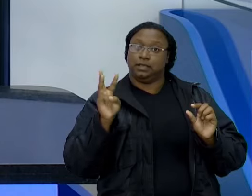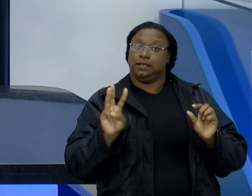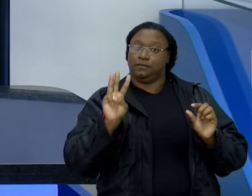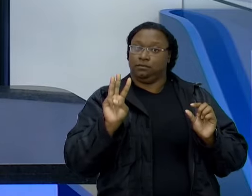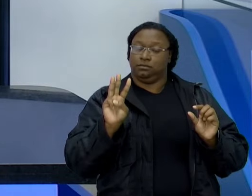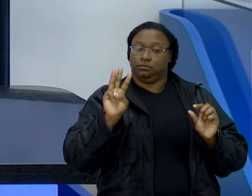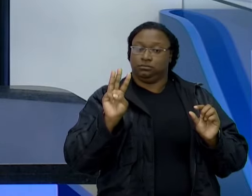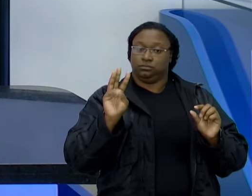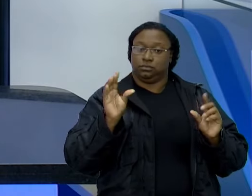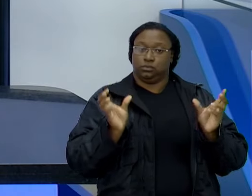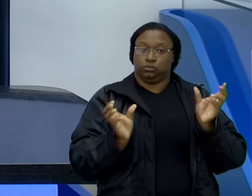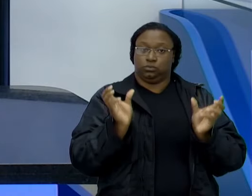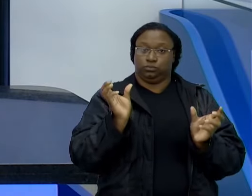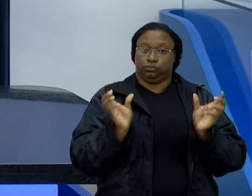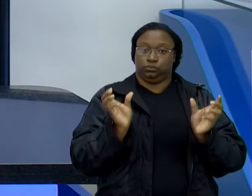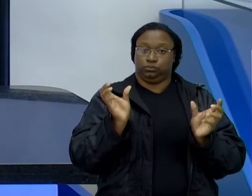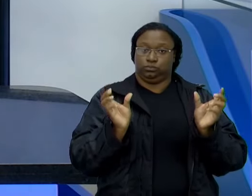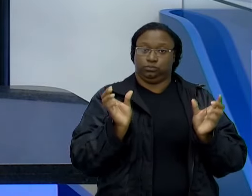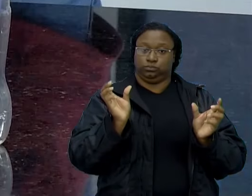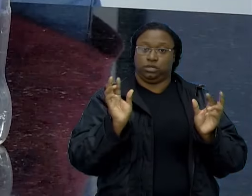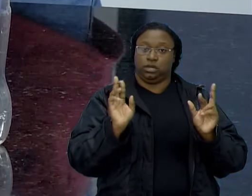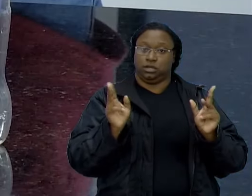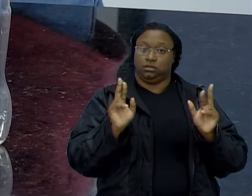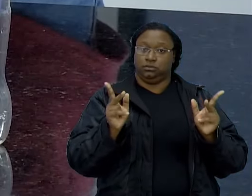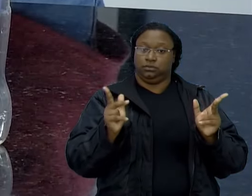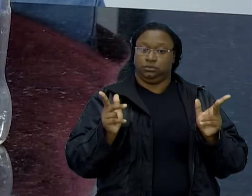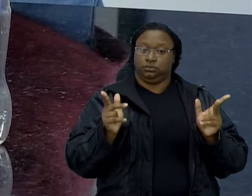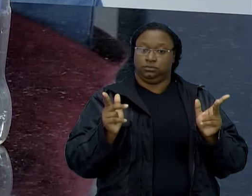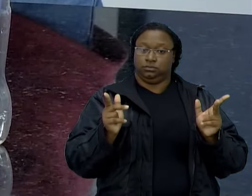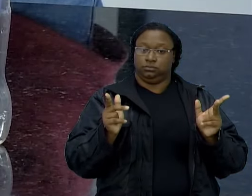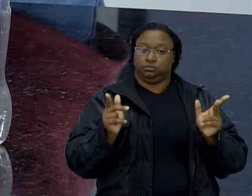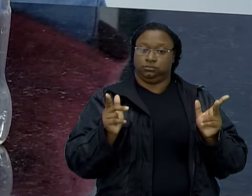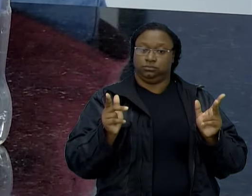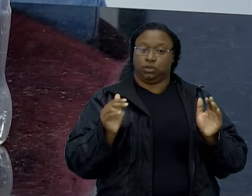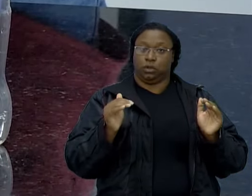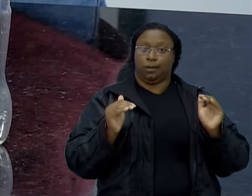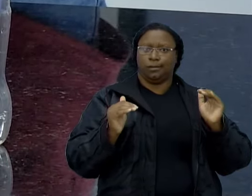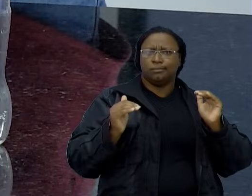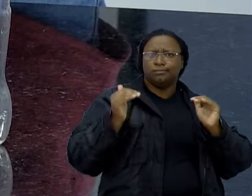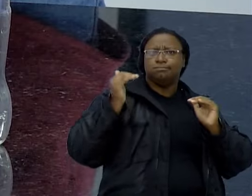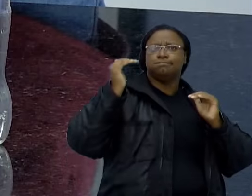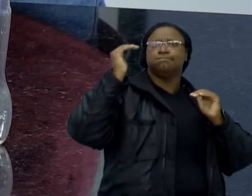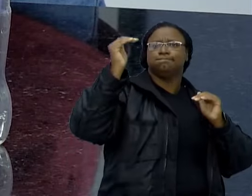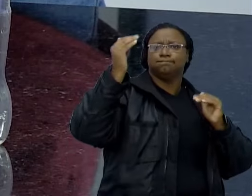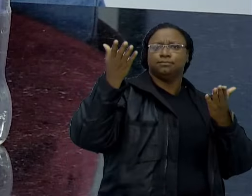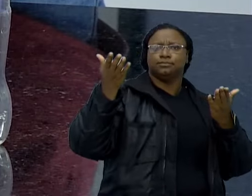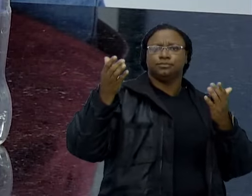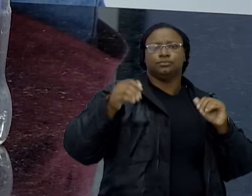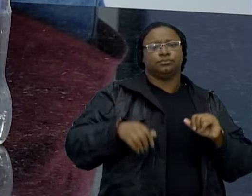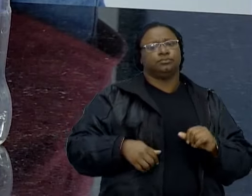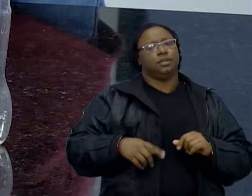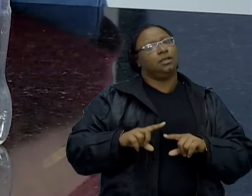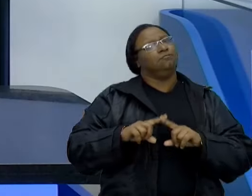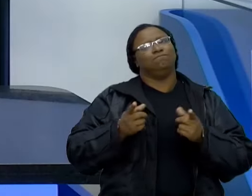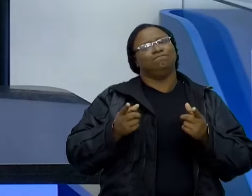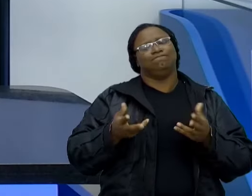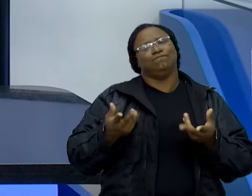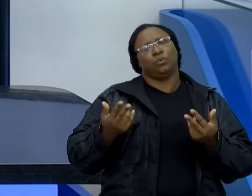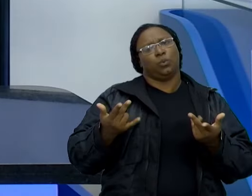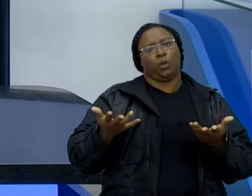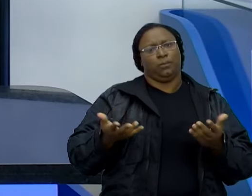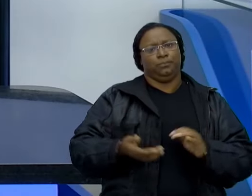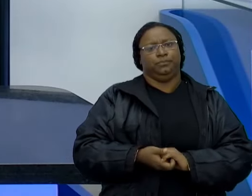você considerar essas duas potências, evidentemente, essa daqui é o dobro dessa, mas enfim, não é a mesma